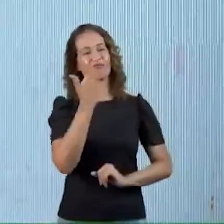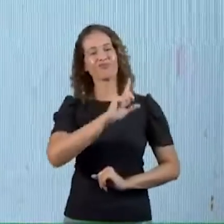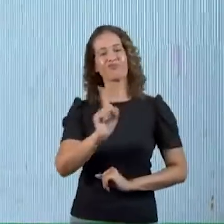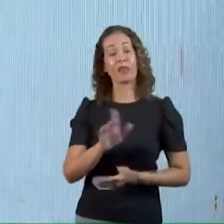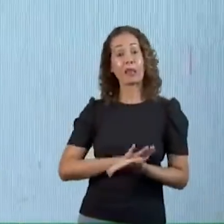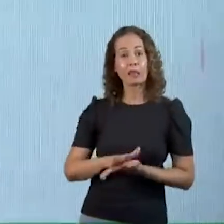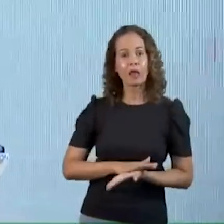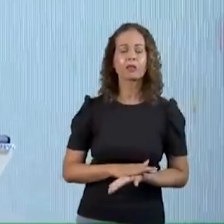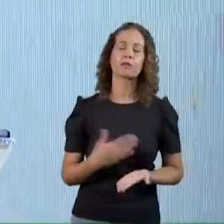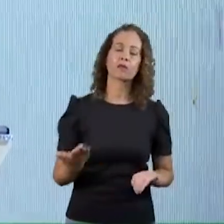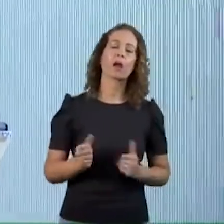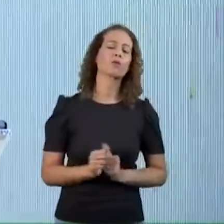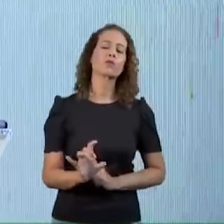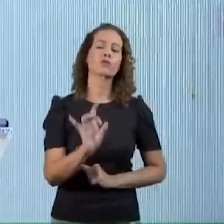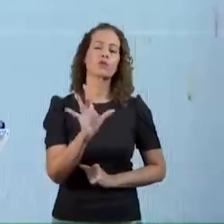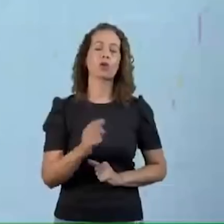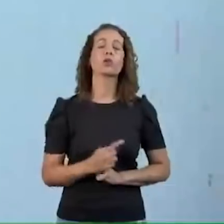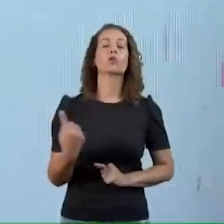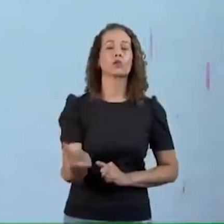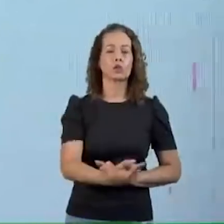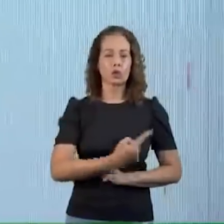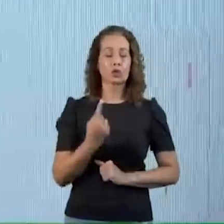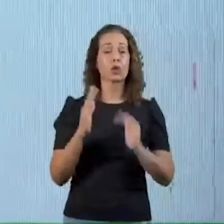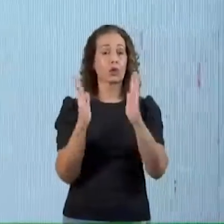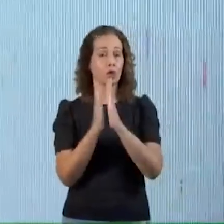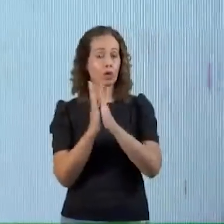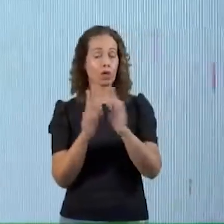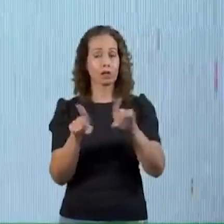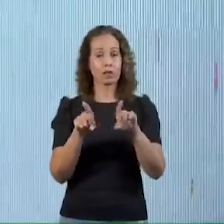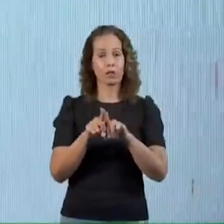nós vamos orar e ler a Bíblia todos os dias.